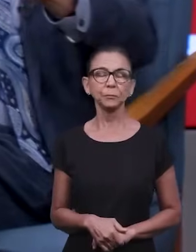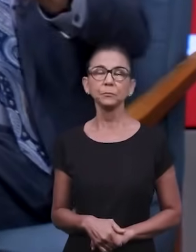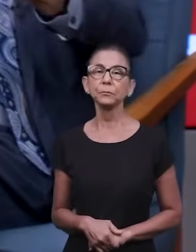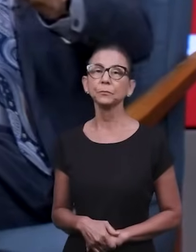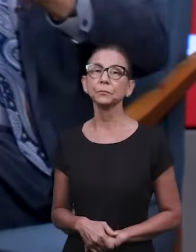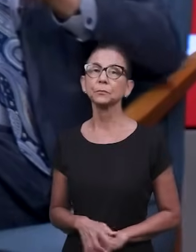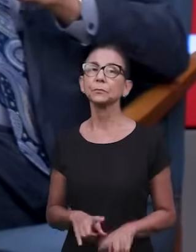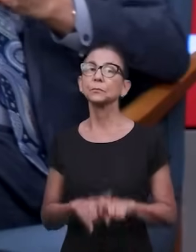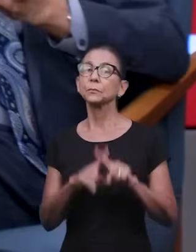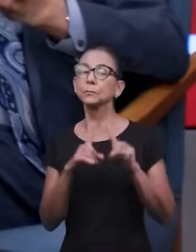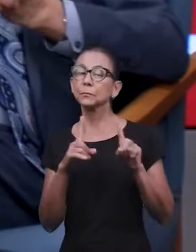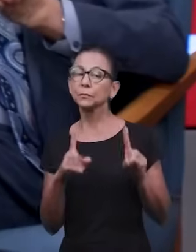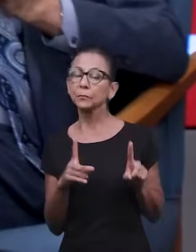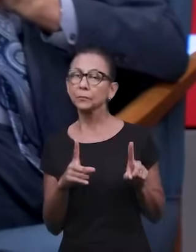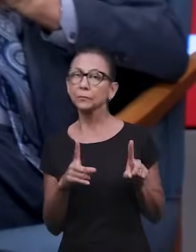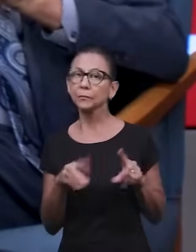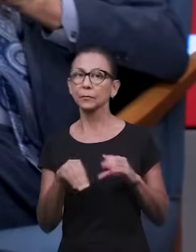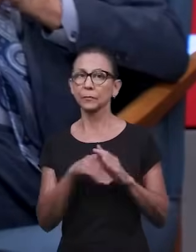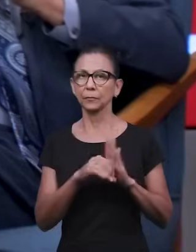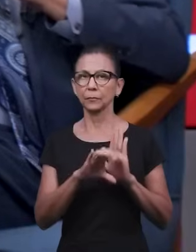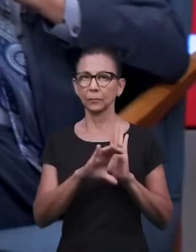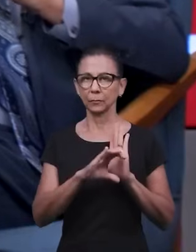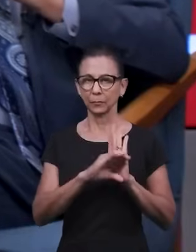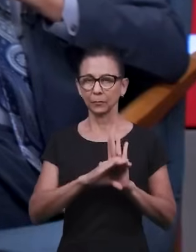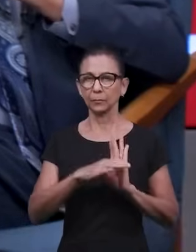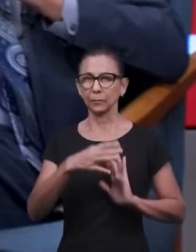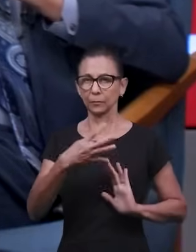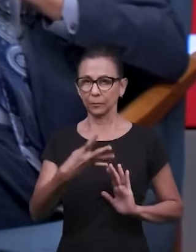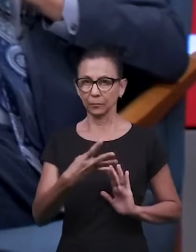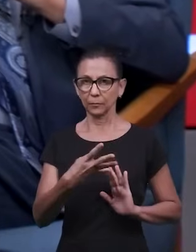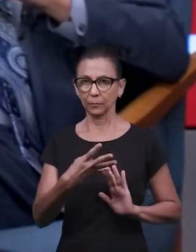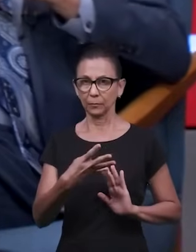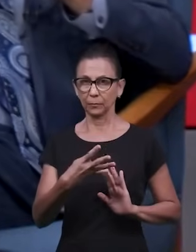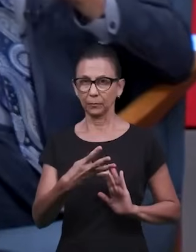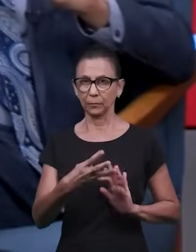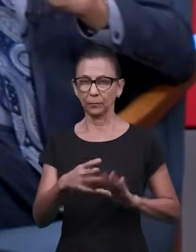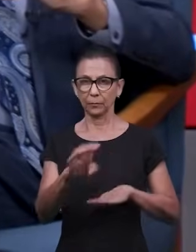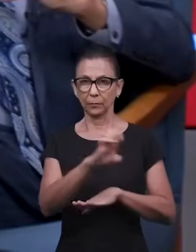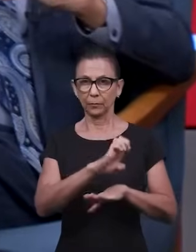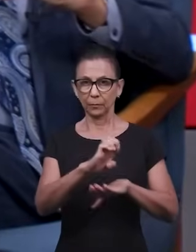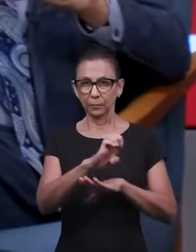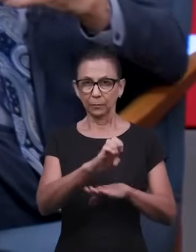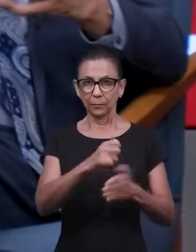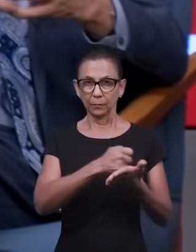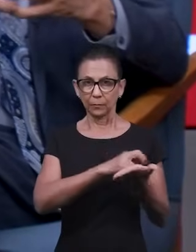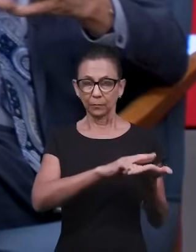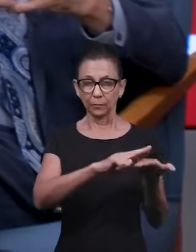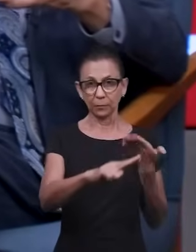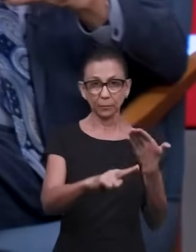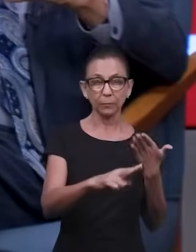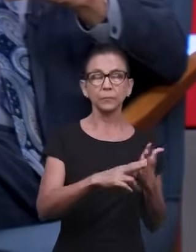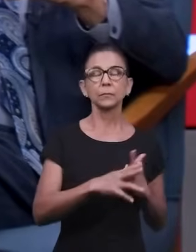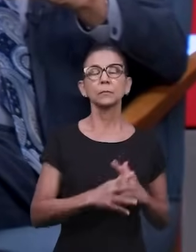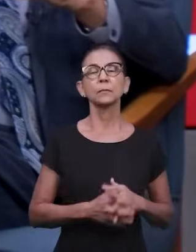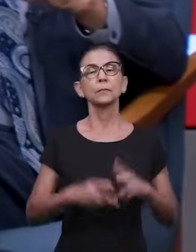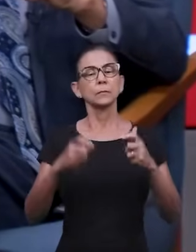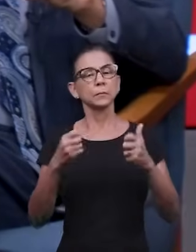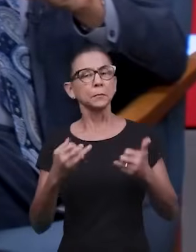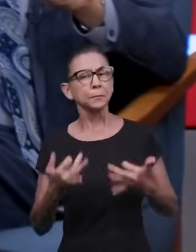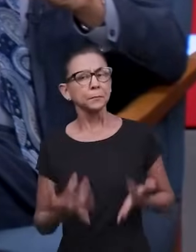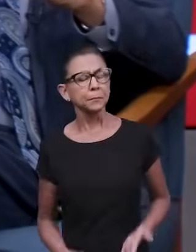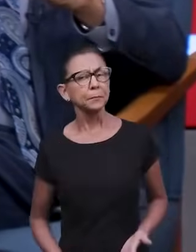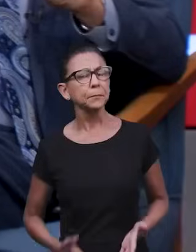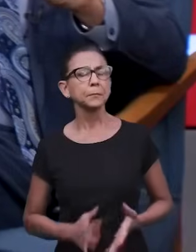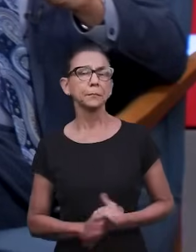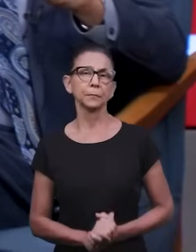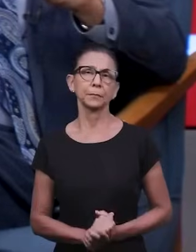mas ele faz uma colocação aí dentro do Capítulo 4 da carta aos Efésios que tem que funcionar isso para